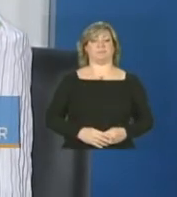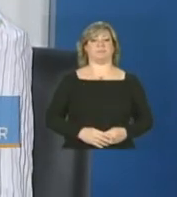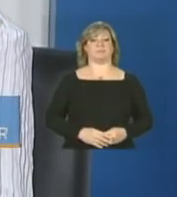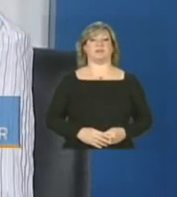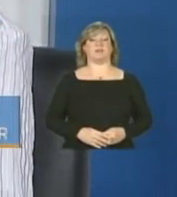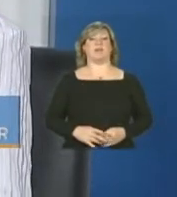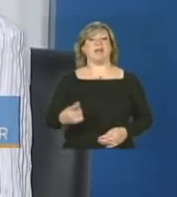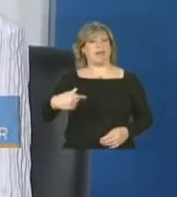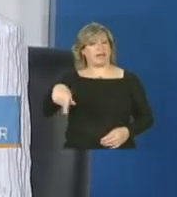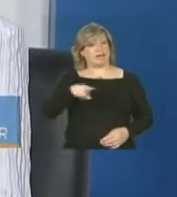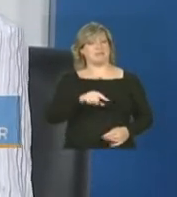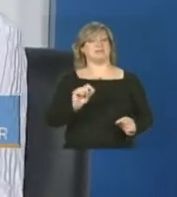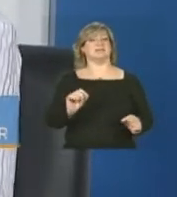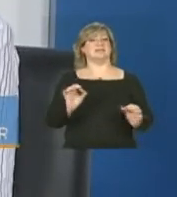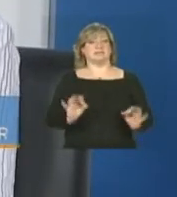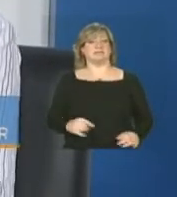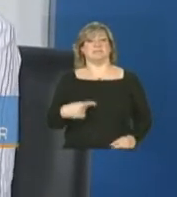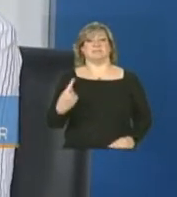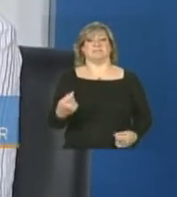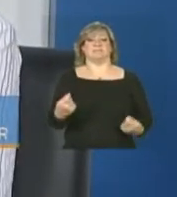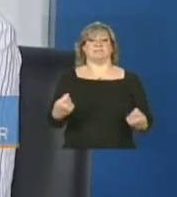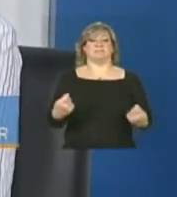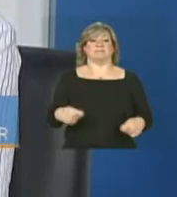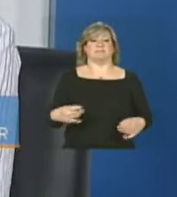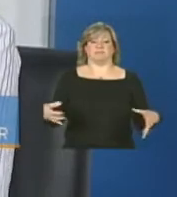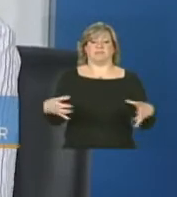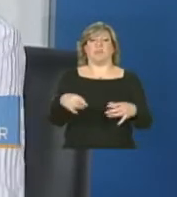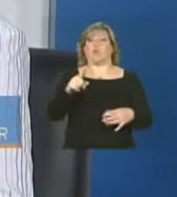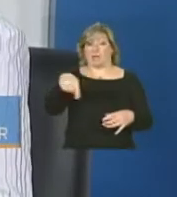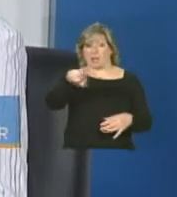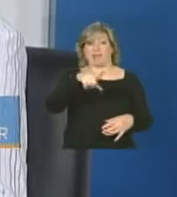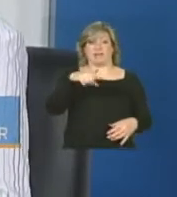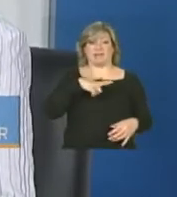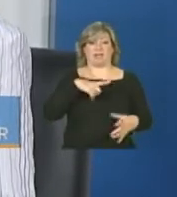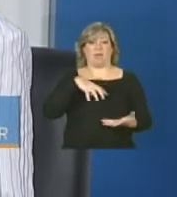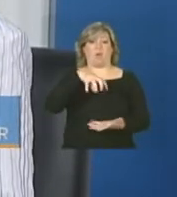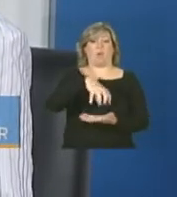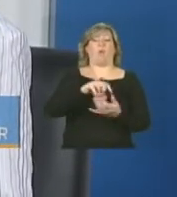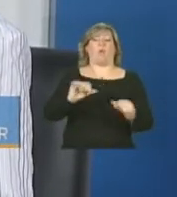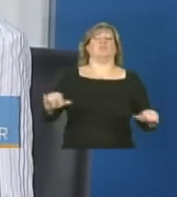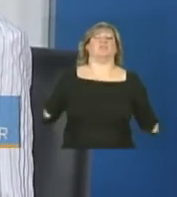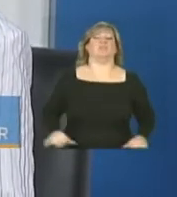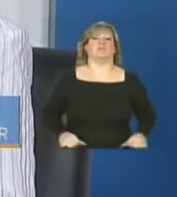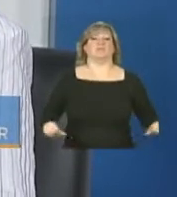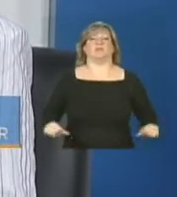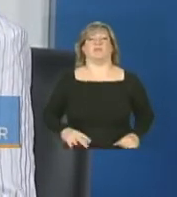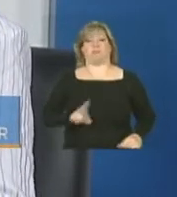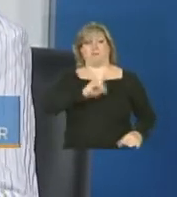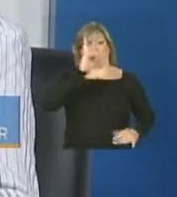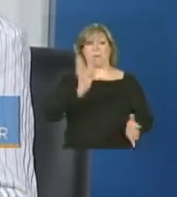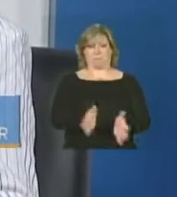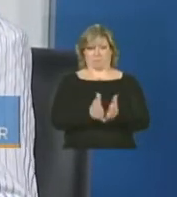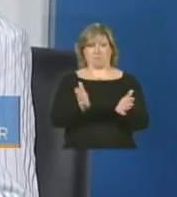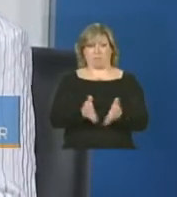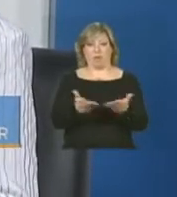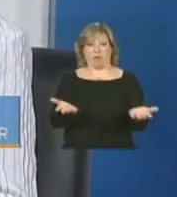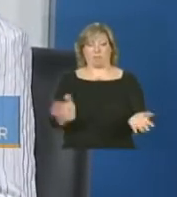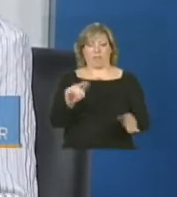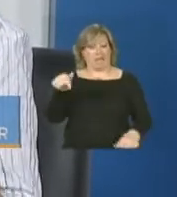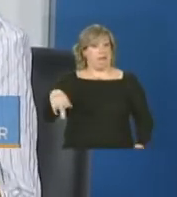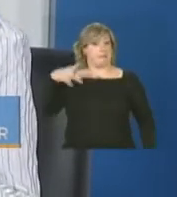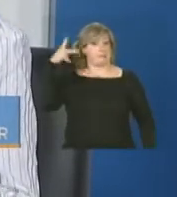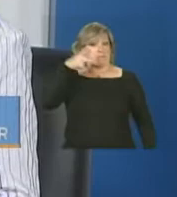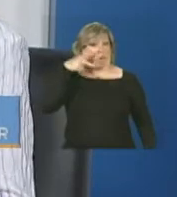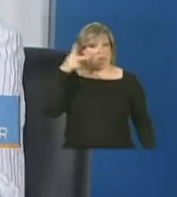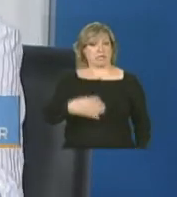palavra, certamente está no público, né, prioritário da extrema pobreza. E a política de segurança alimentar é